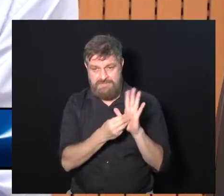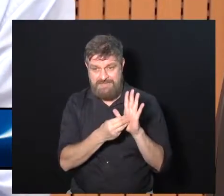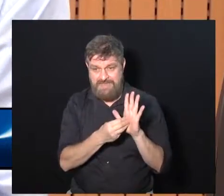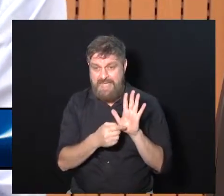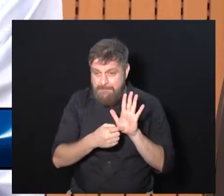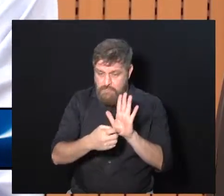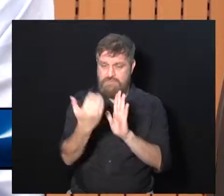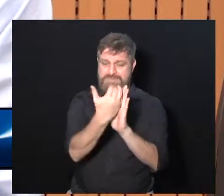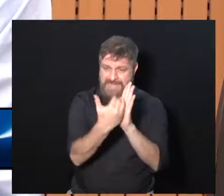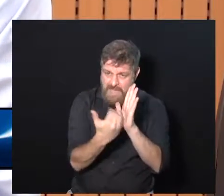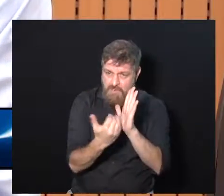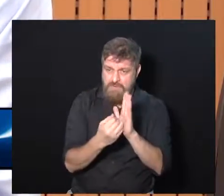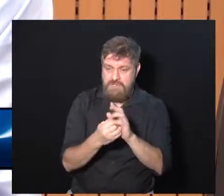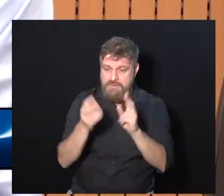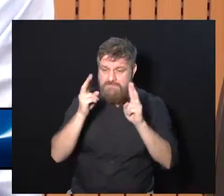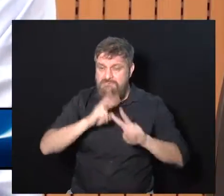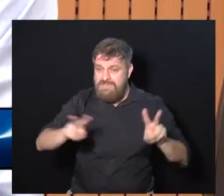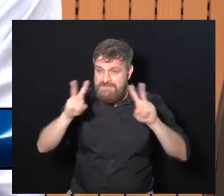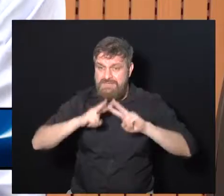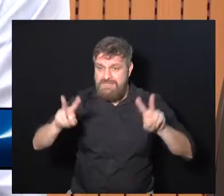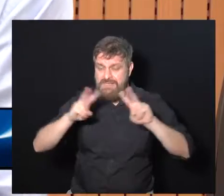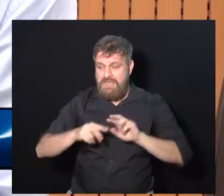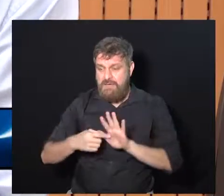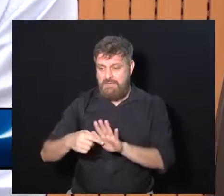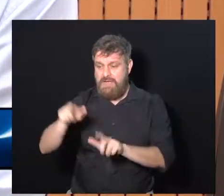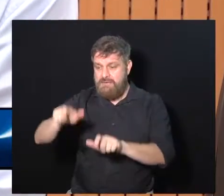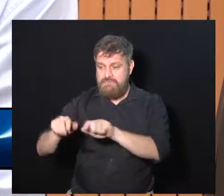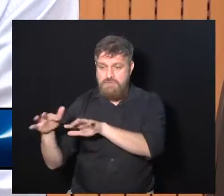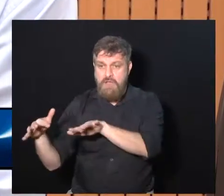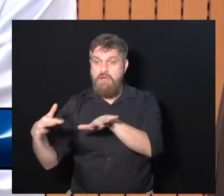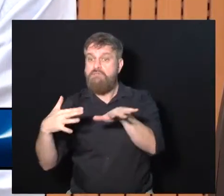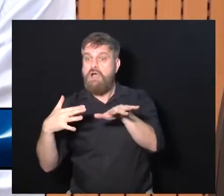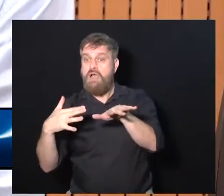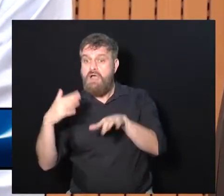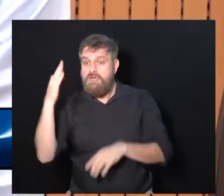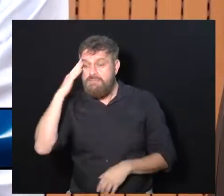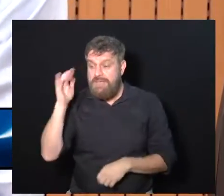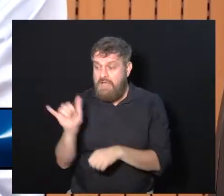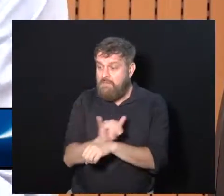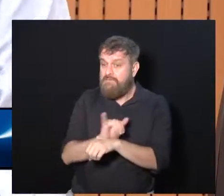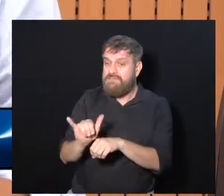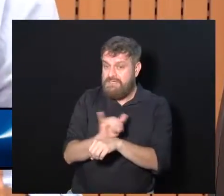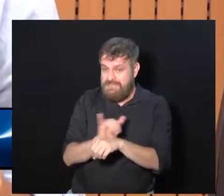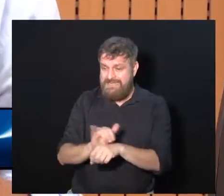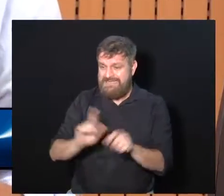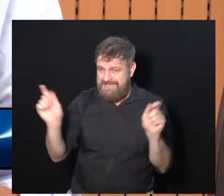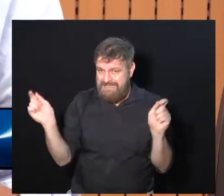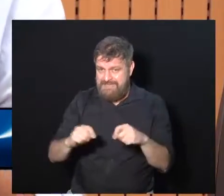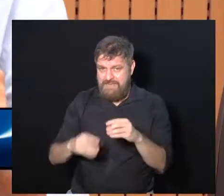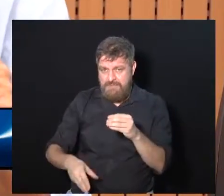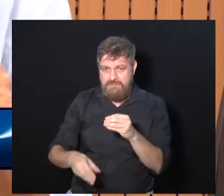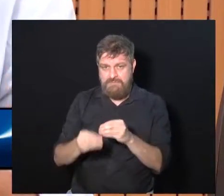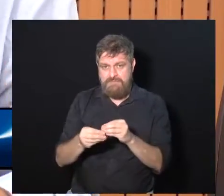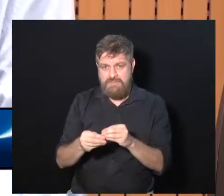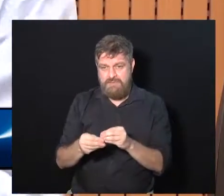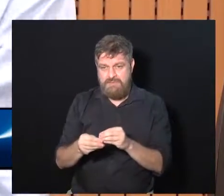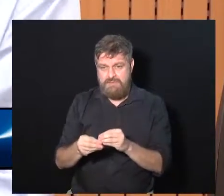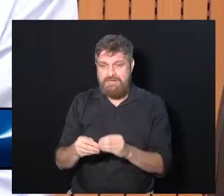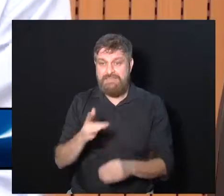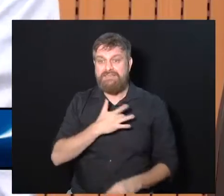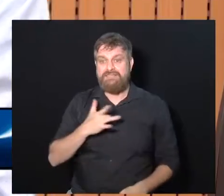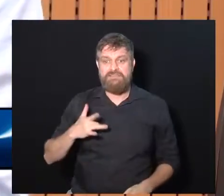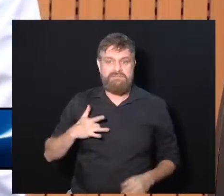programa, até procurar mostrar para as pessoas que essa é uma alternativa, e vou até falar assim, talvez até mais